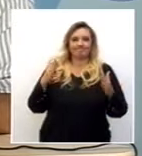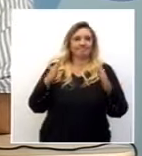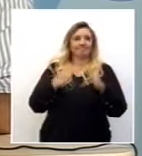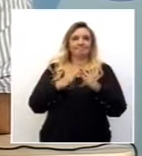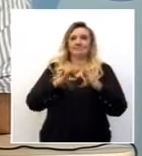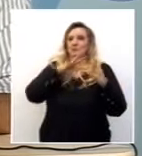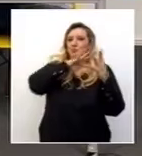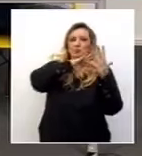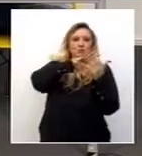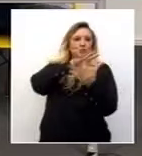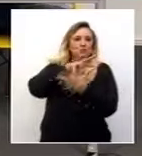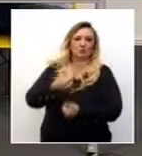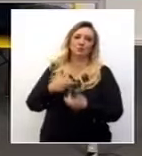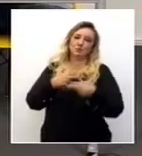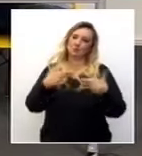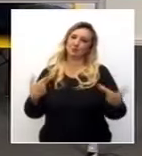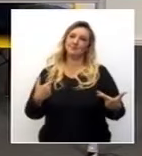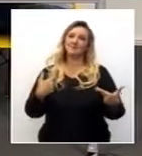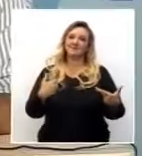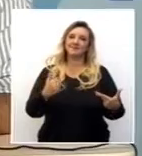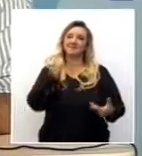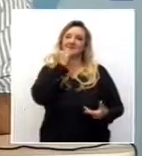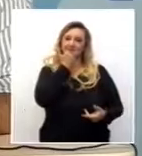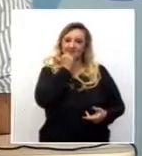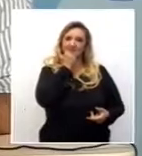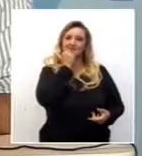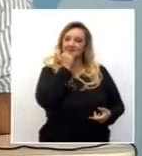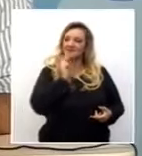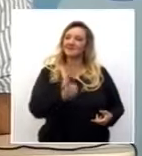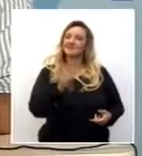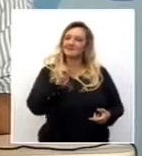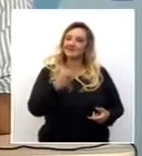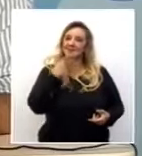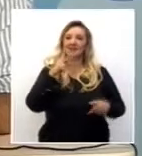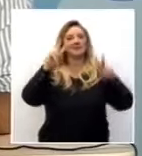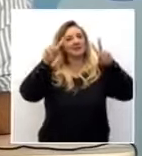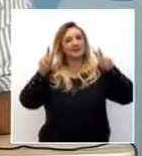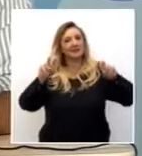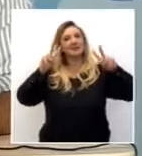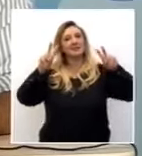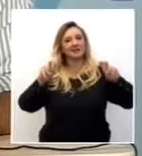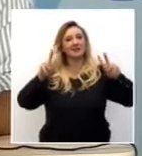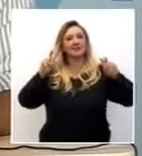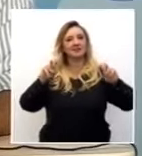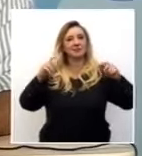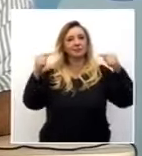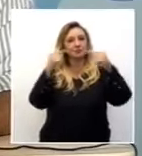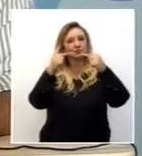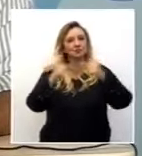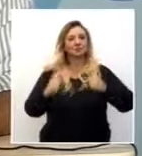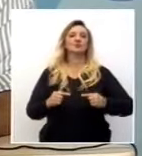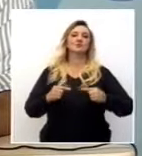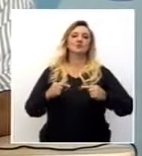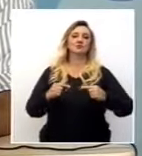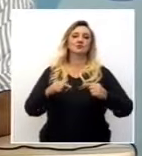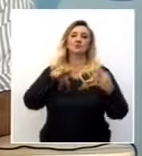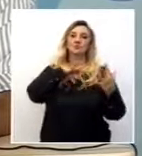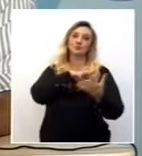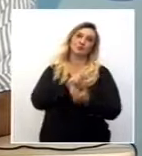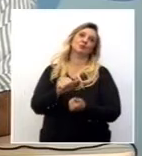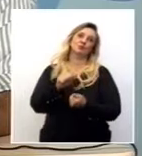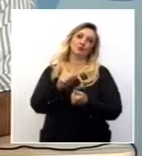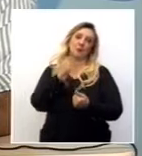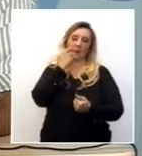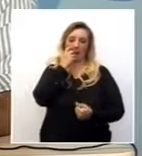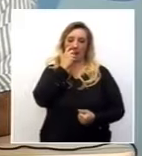um universo. Sim, né? sim. Lembrando que a ciência ela vai sempre abordar a nossa relação com o mundo,